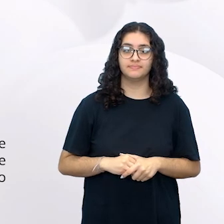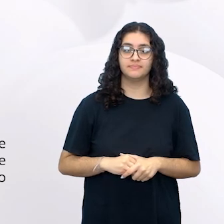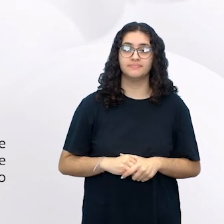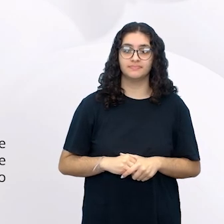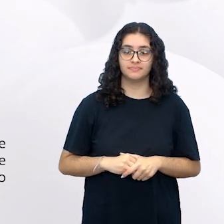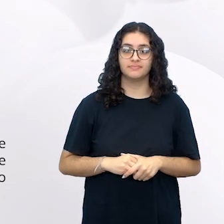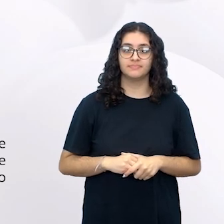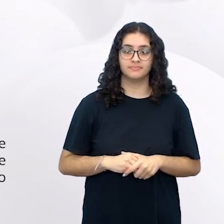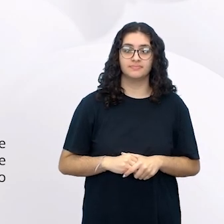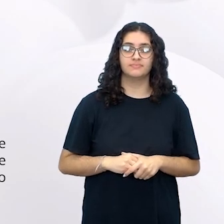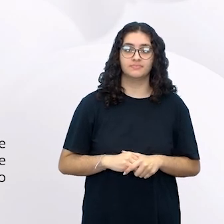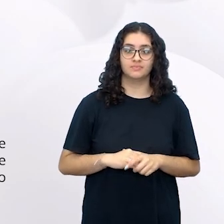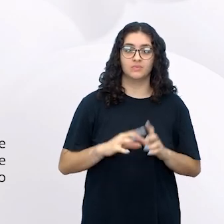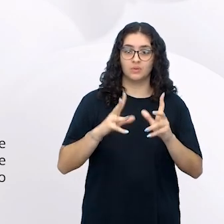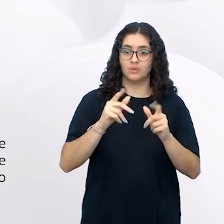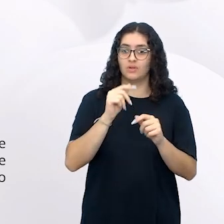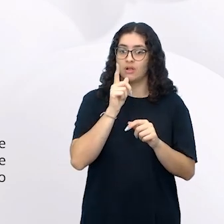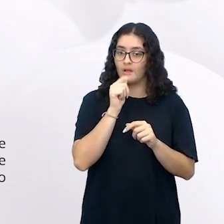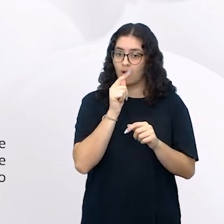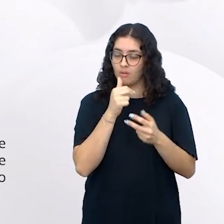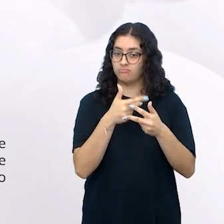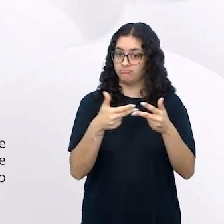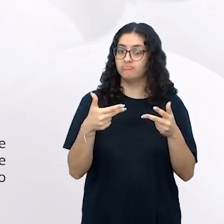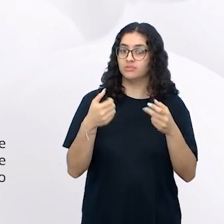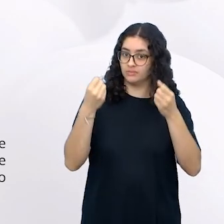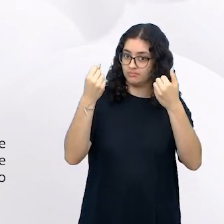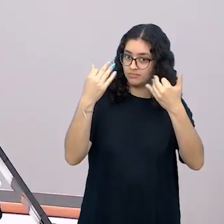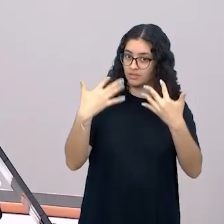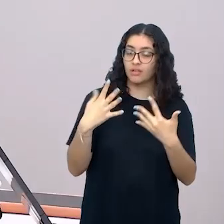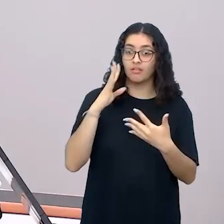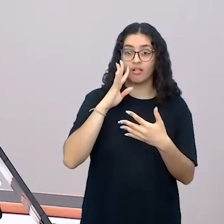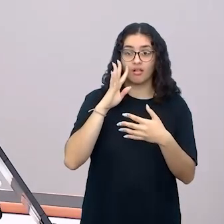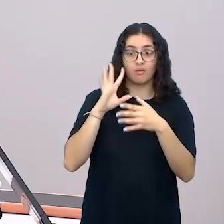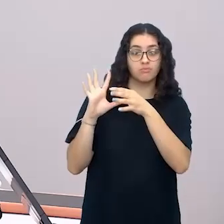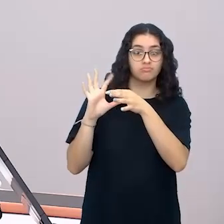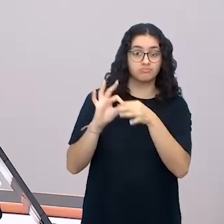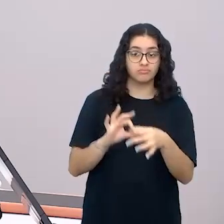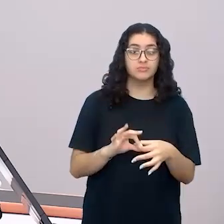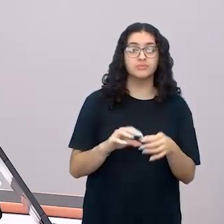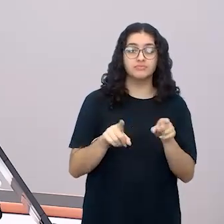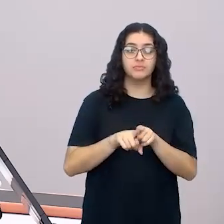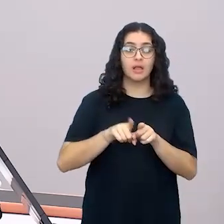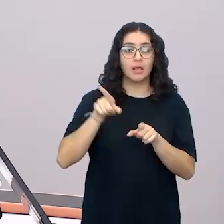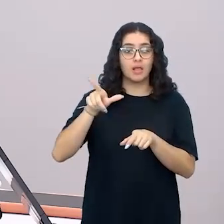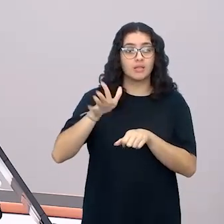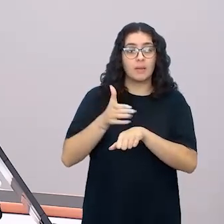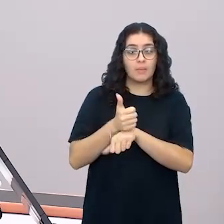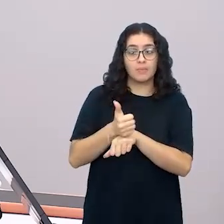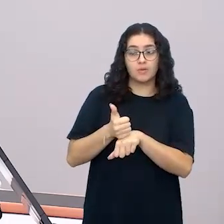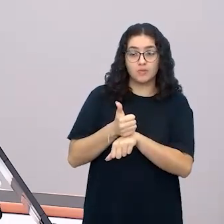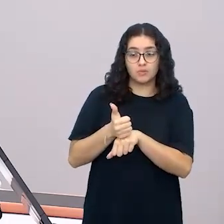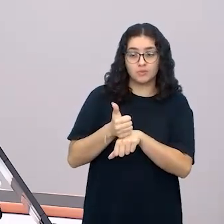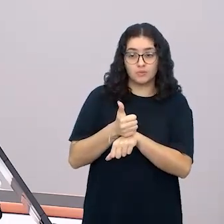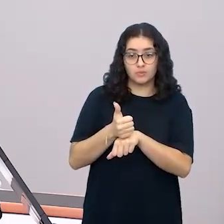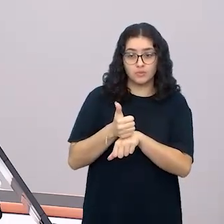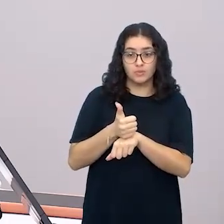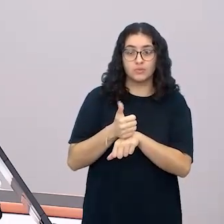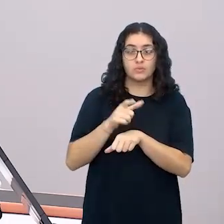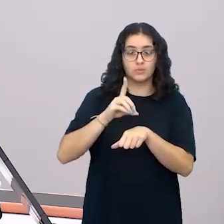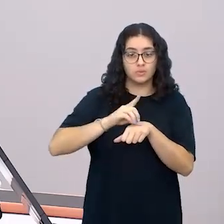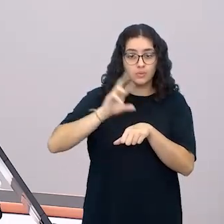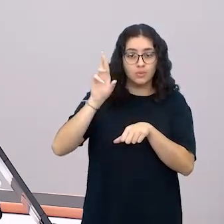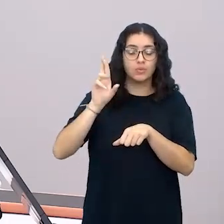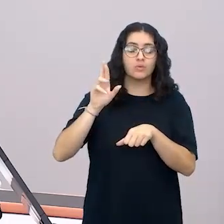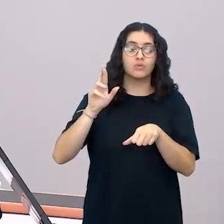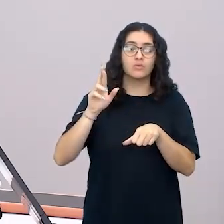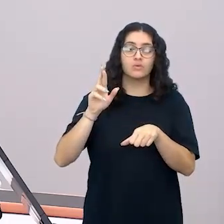essa parte de recursos hídricos, que foi muito legal dentro do contexto. Ele é um especialista, professor doutor no